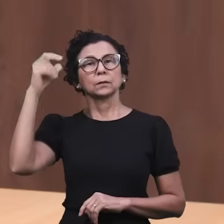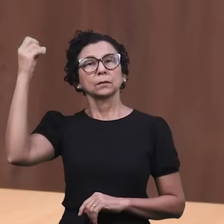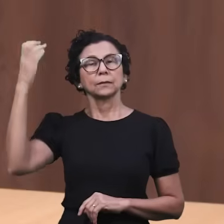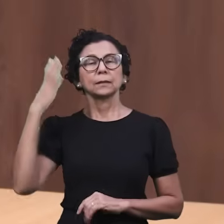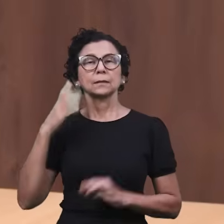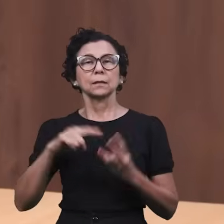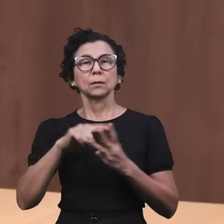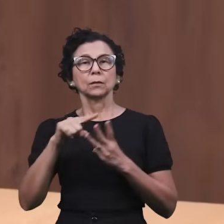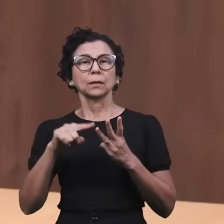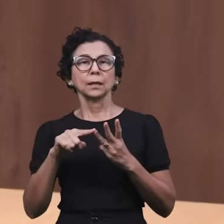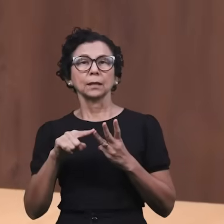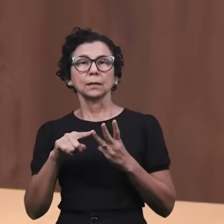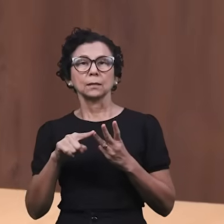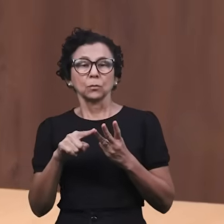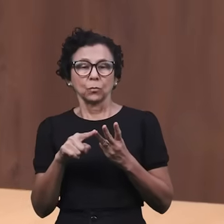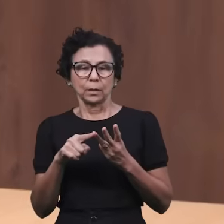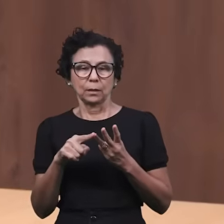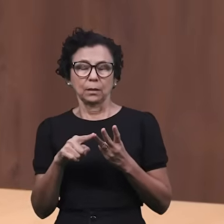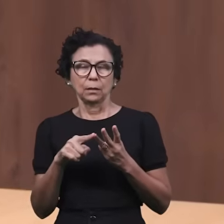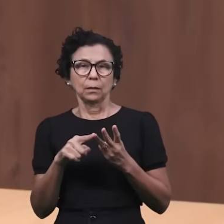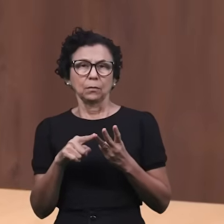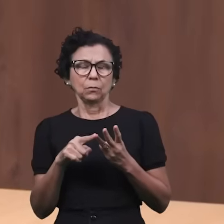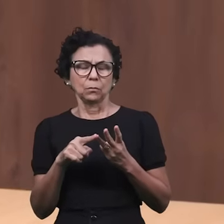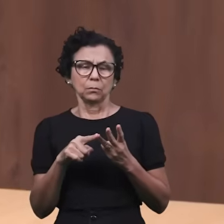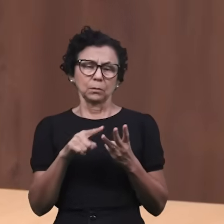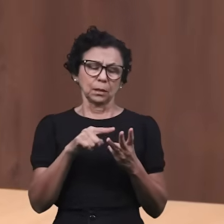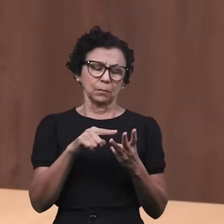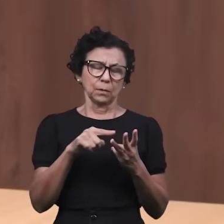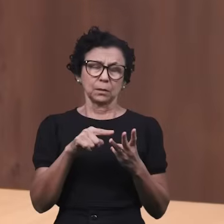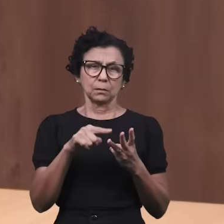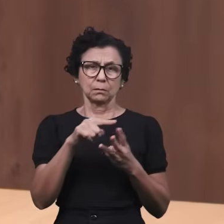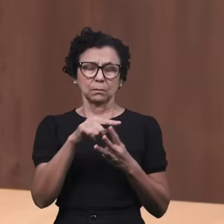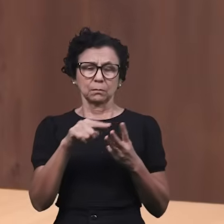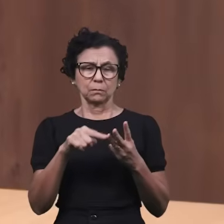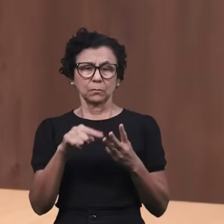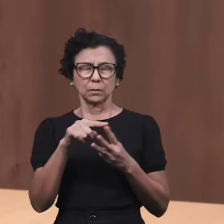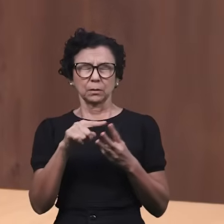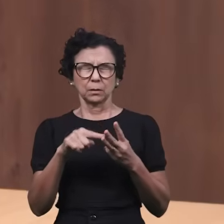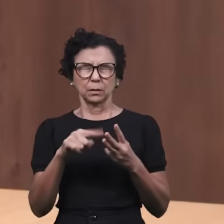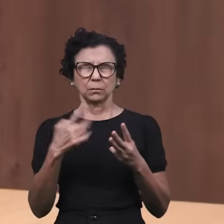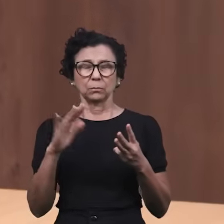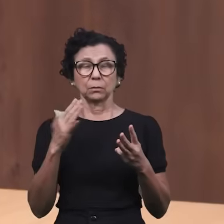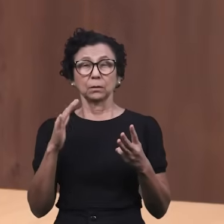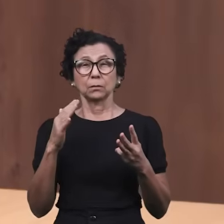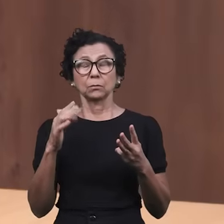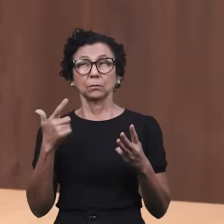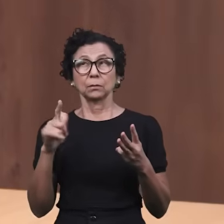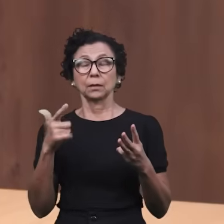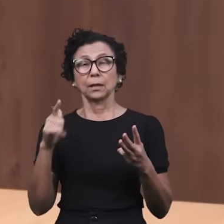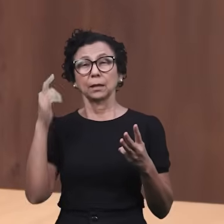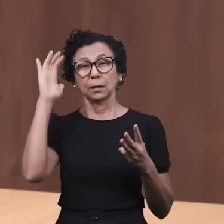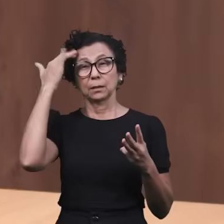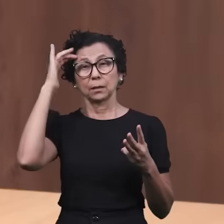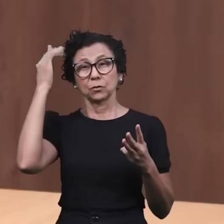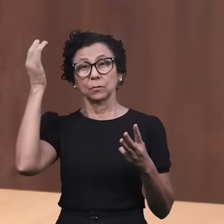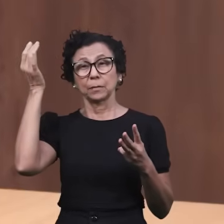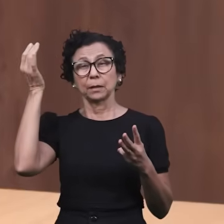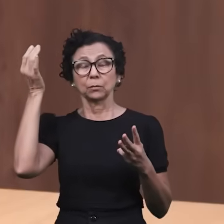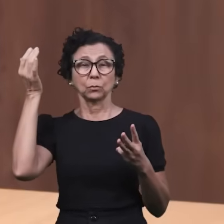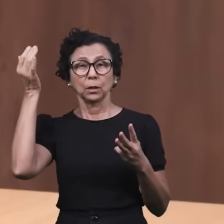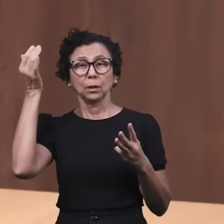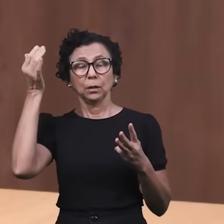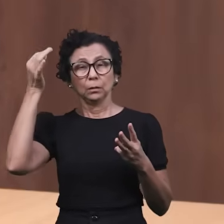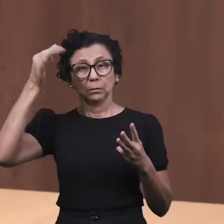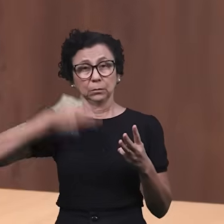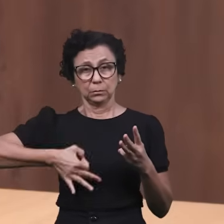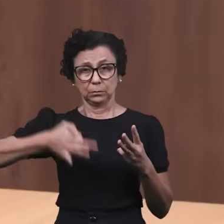você tem elementos, mas você tem que fazer com que esses elementos, eles